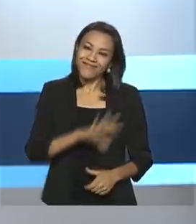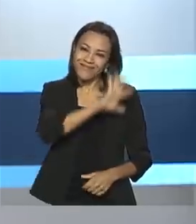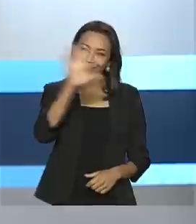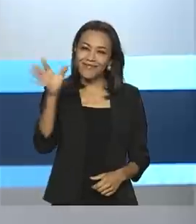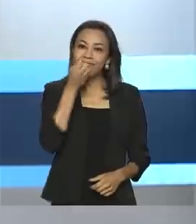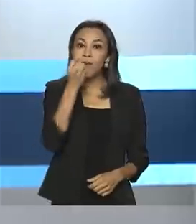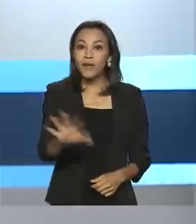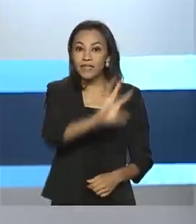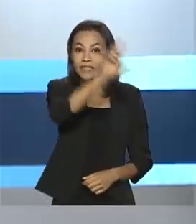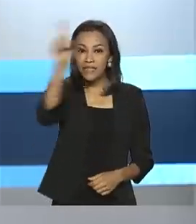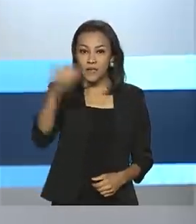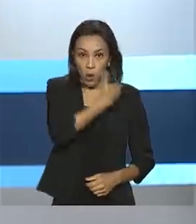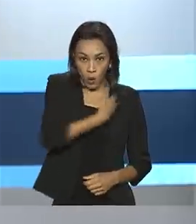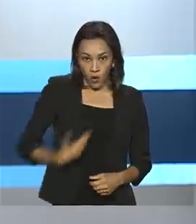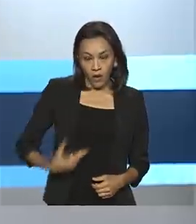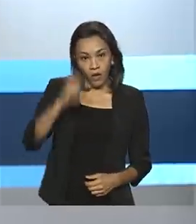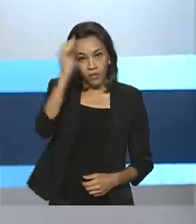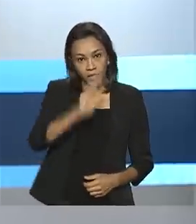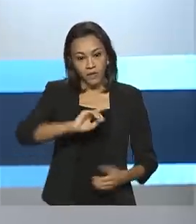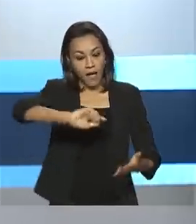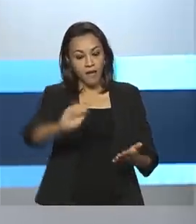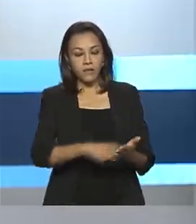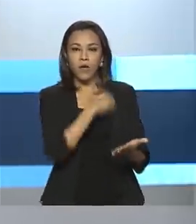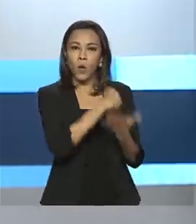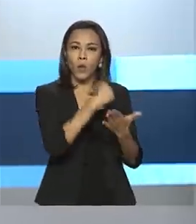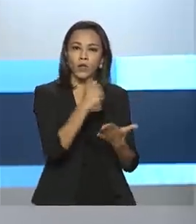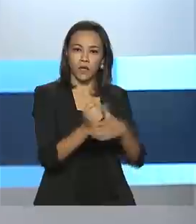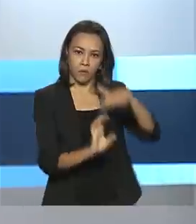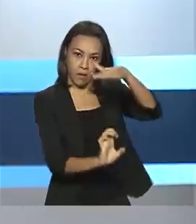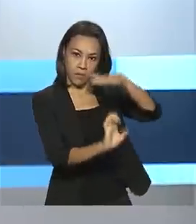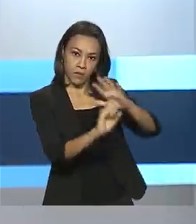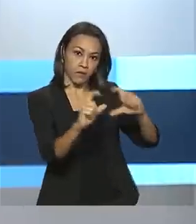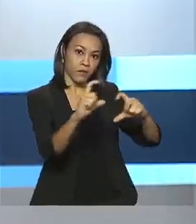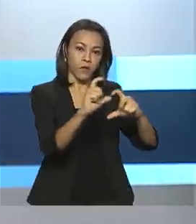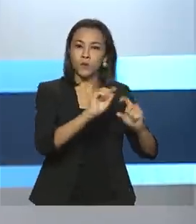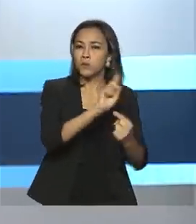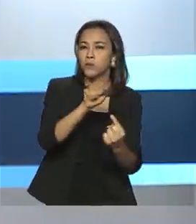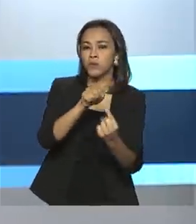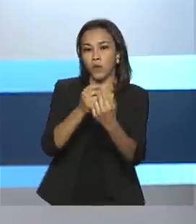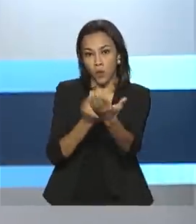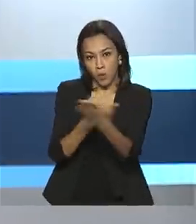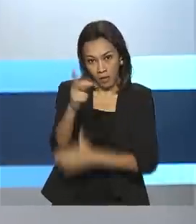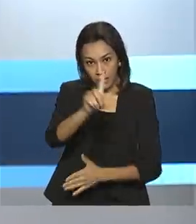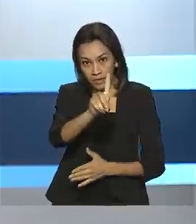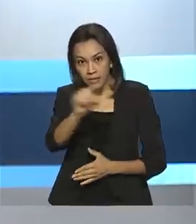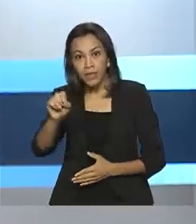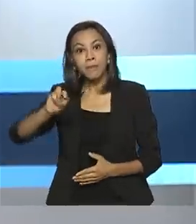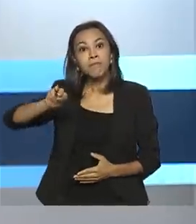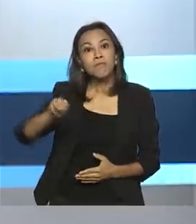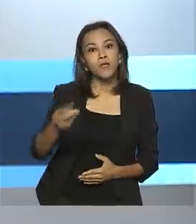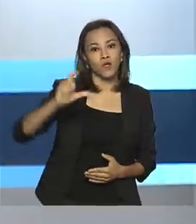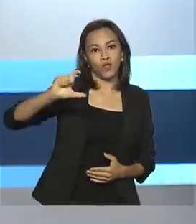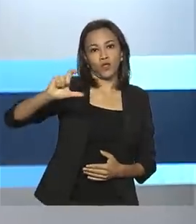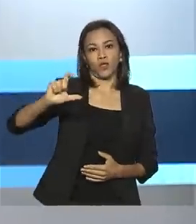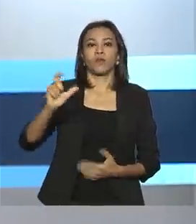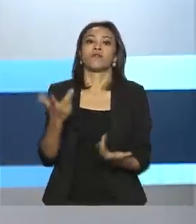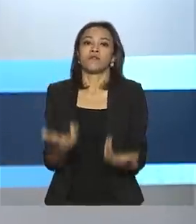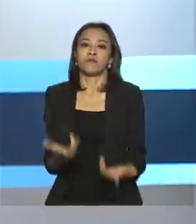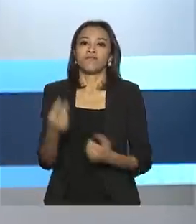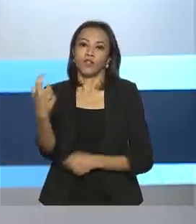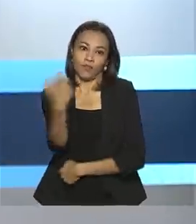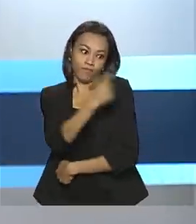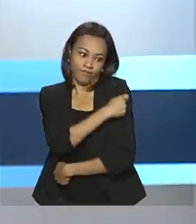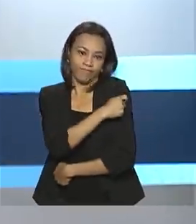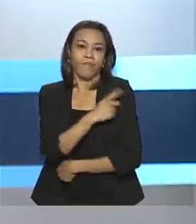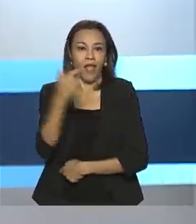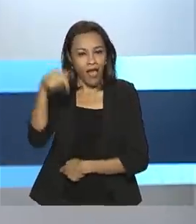Olá, bom dia. Governo brasileiro assina contrato com a Pfizer para a aquisição de mais de 100 milhões de doses do imunizante. Esse é um